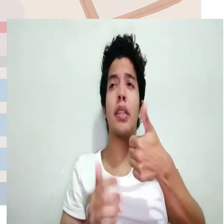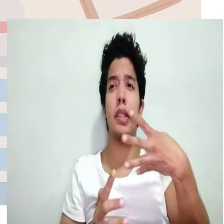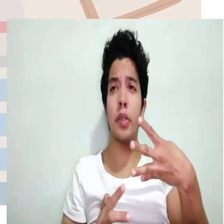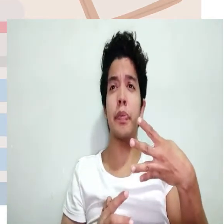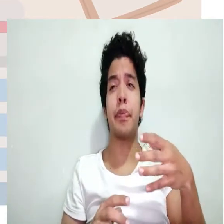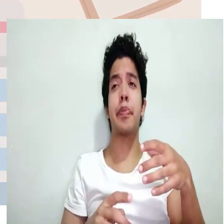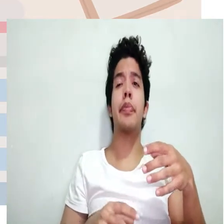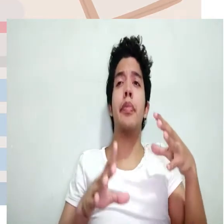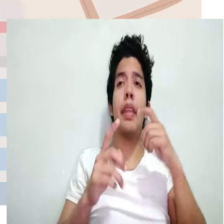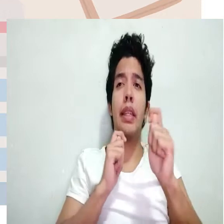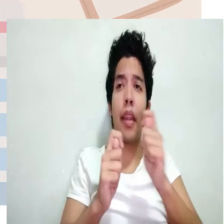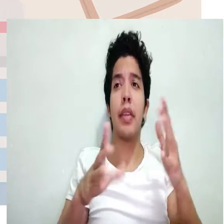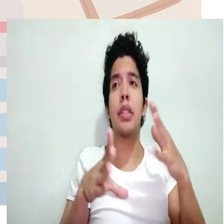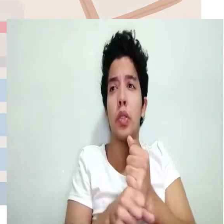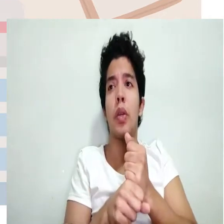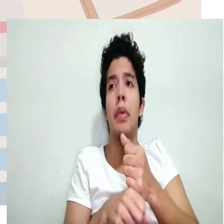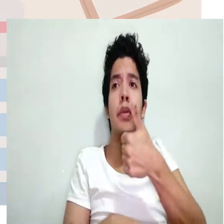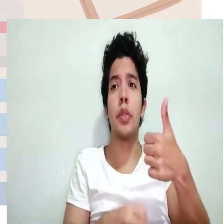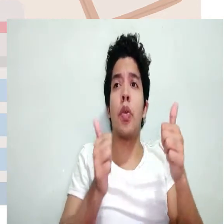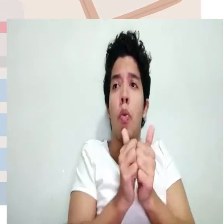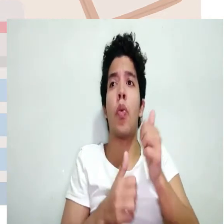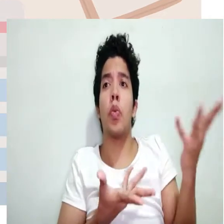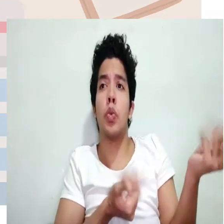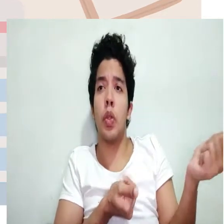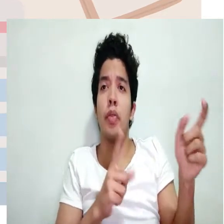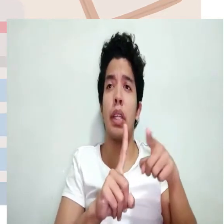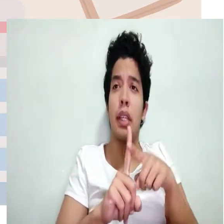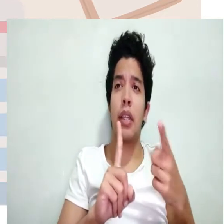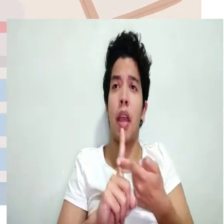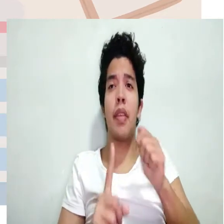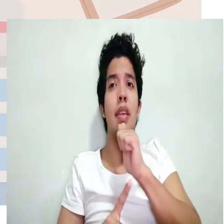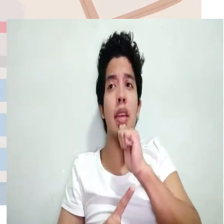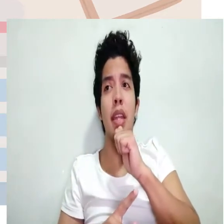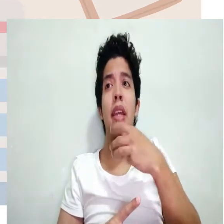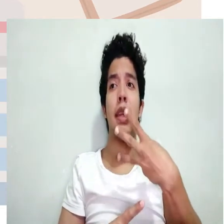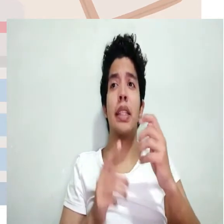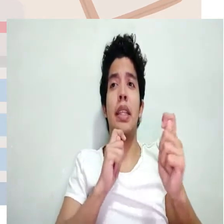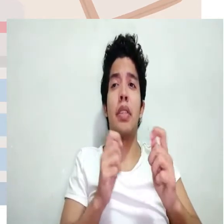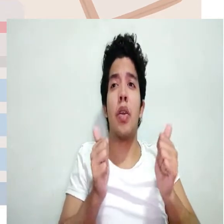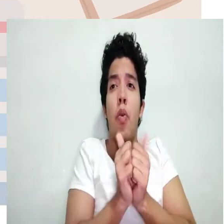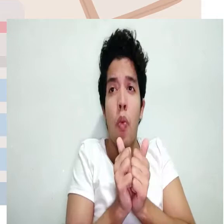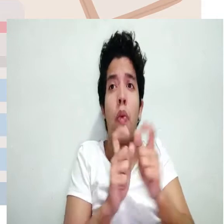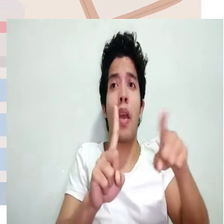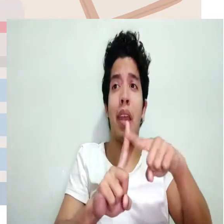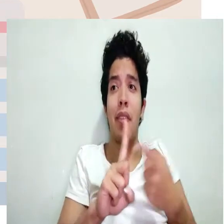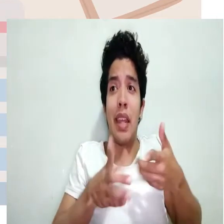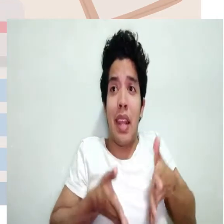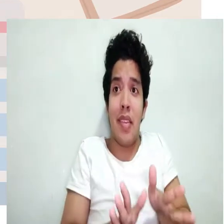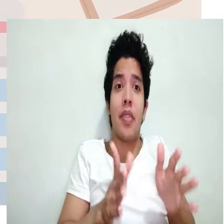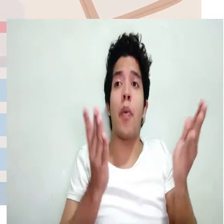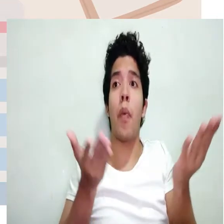11 encontros realizados com jovens mães que engravidaram antes dos 15 anos, 11 entrevistas com